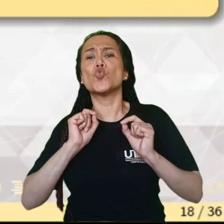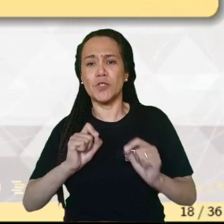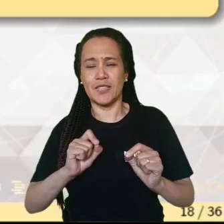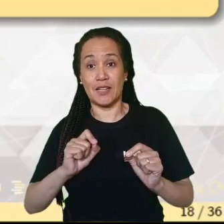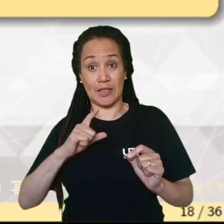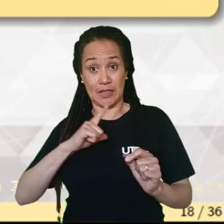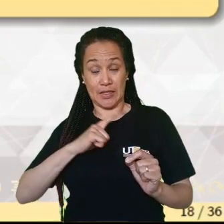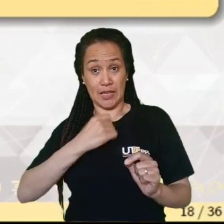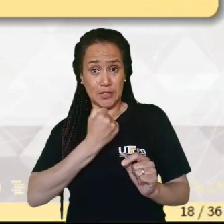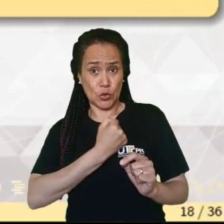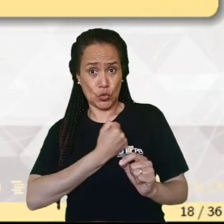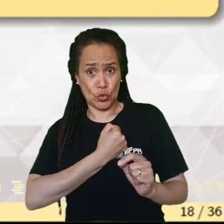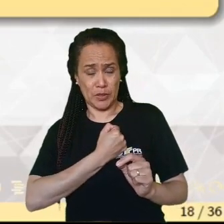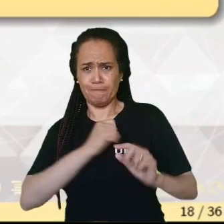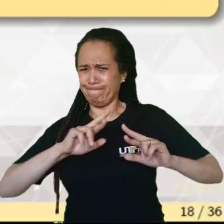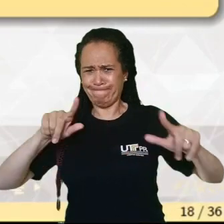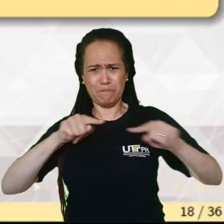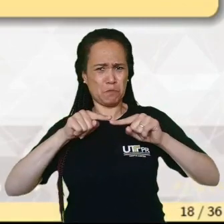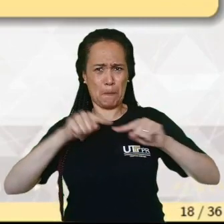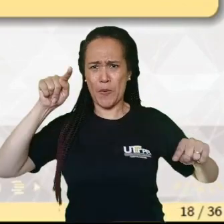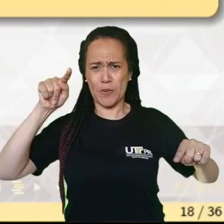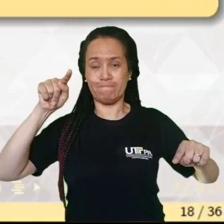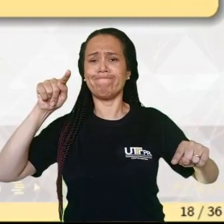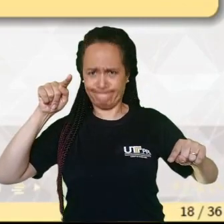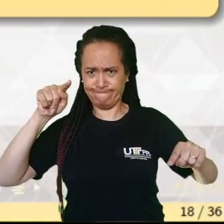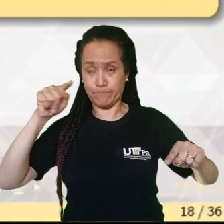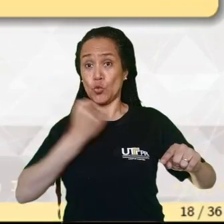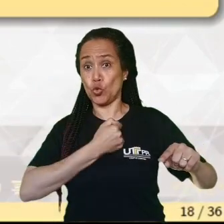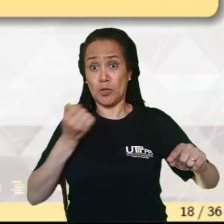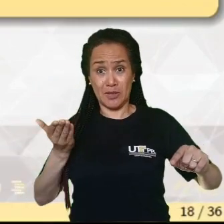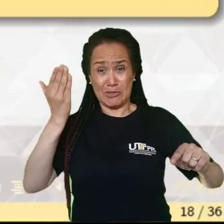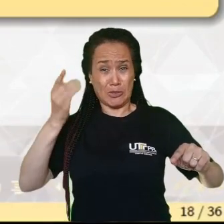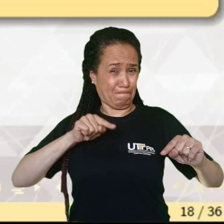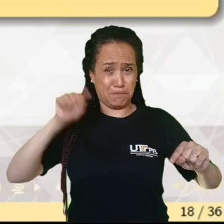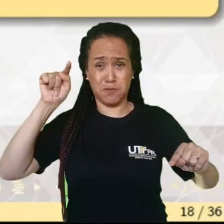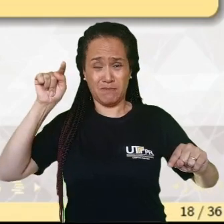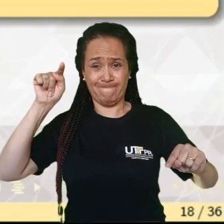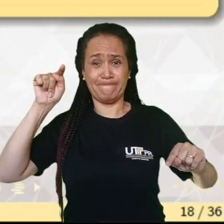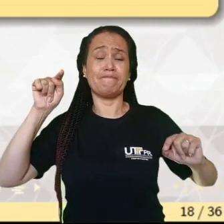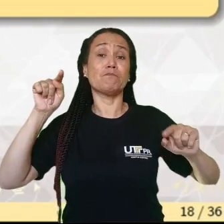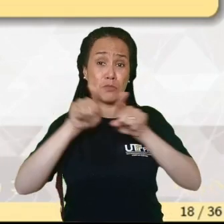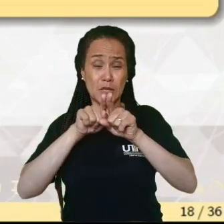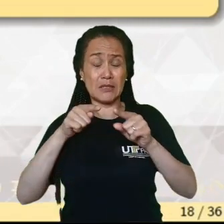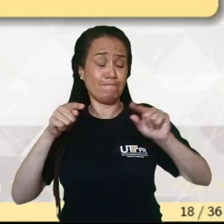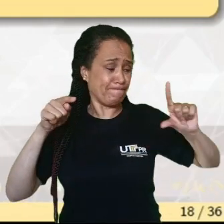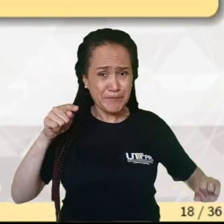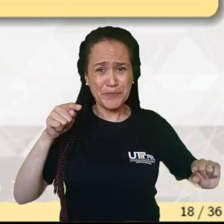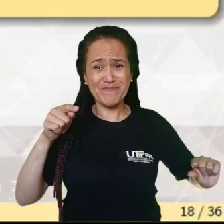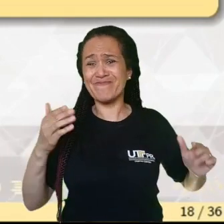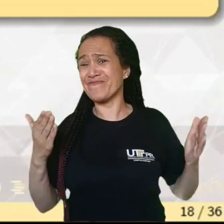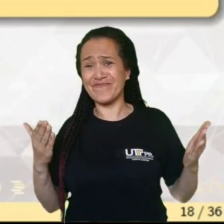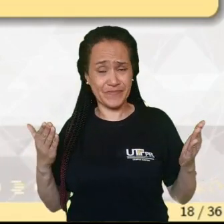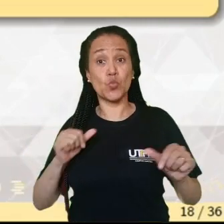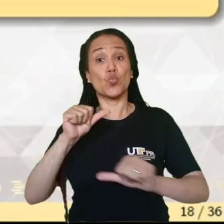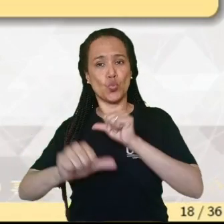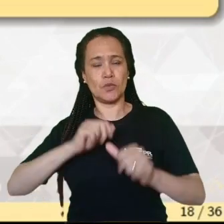chamamos de outliers. Um valor muito alto ou muito baixo pode alterar o resultado final da média. Nesse